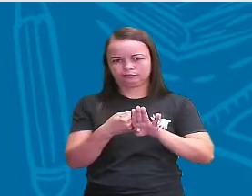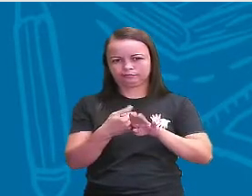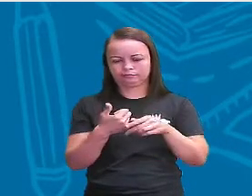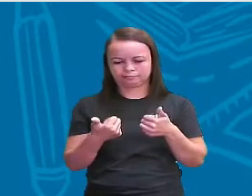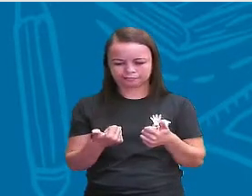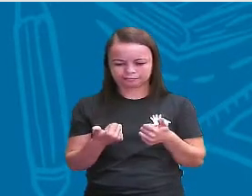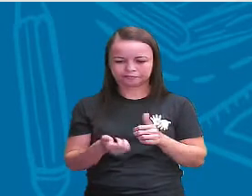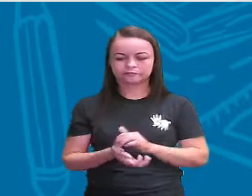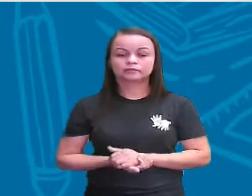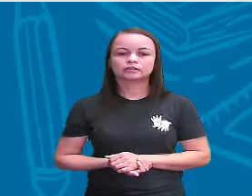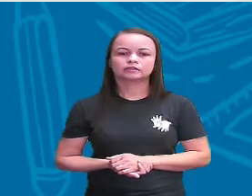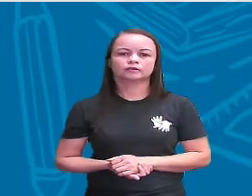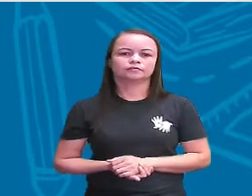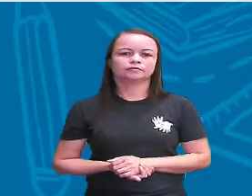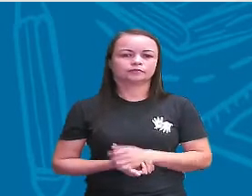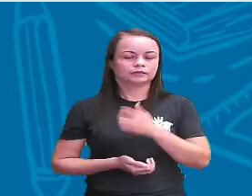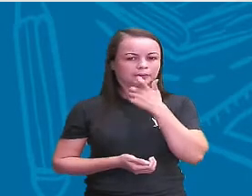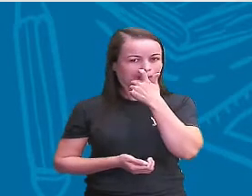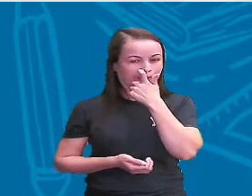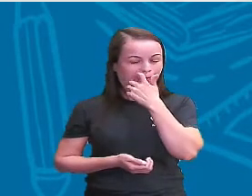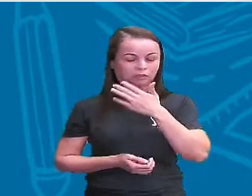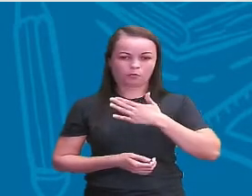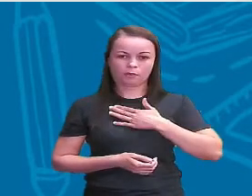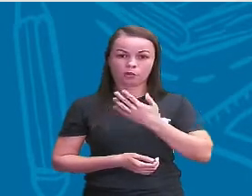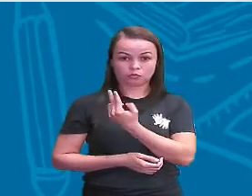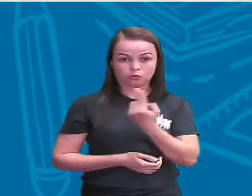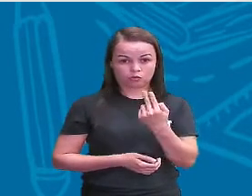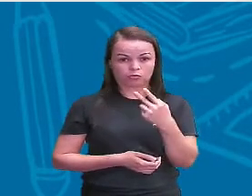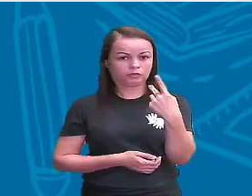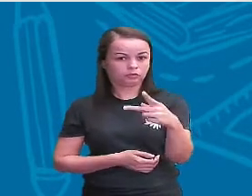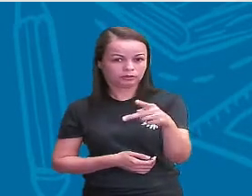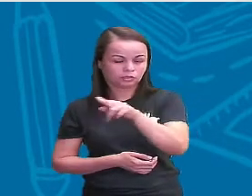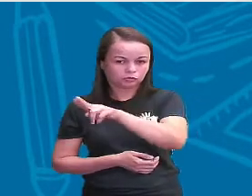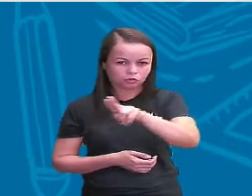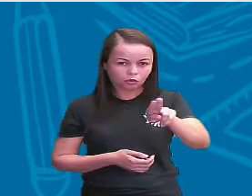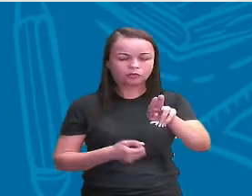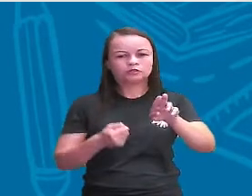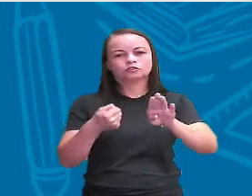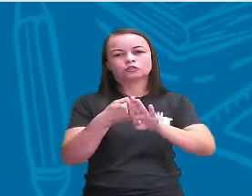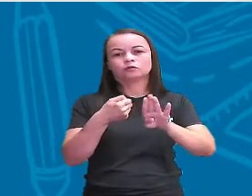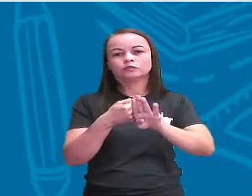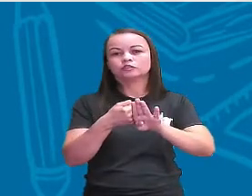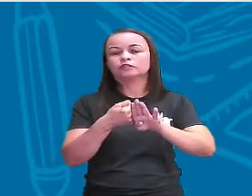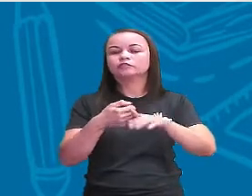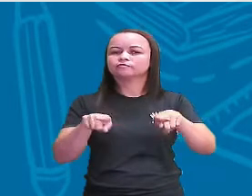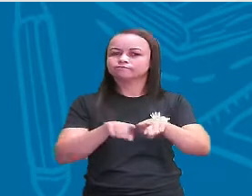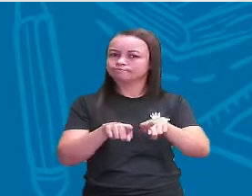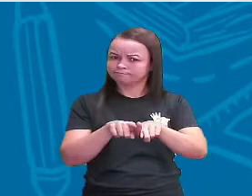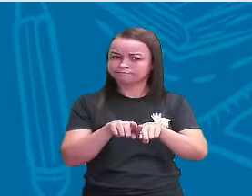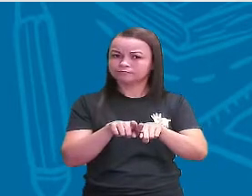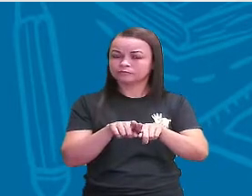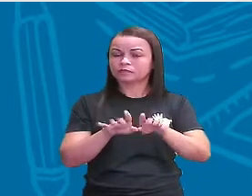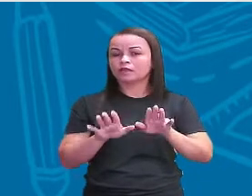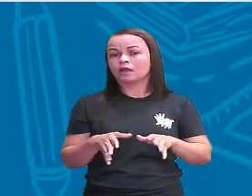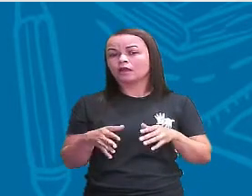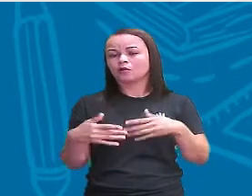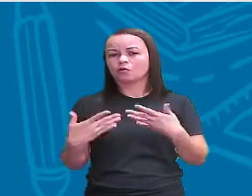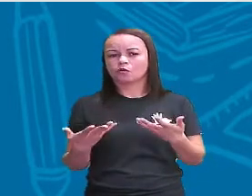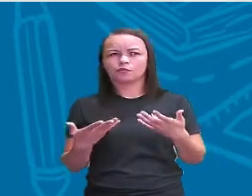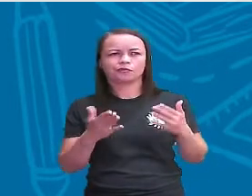substantivo, tá? Então, o meu nome, o seu nome são substantivos também, como